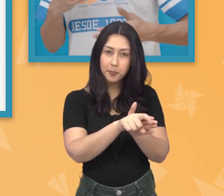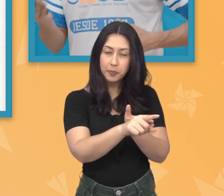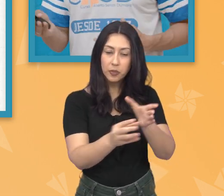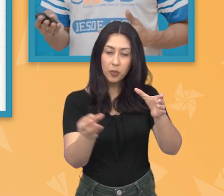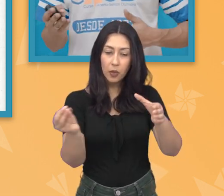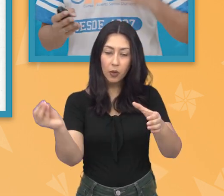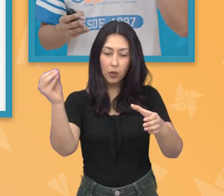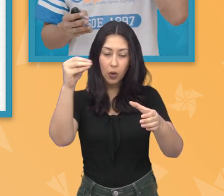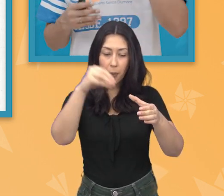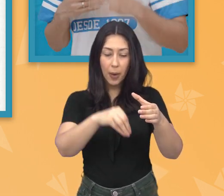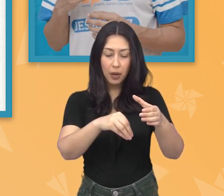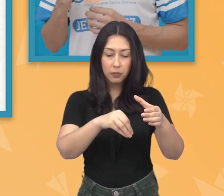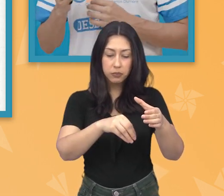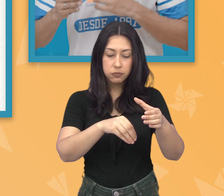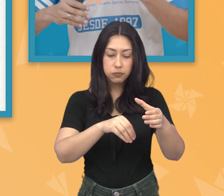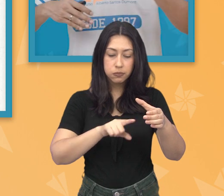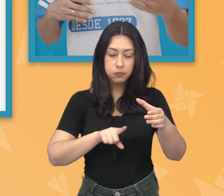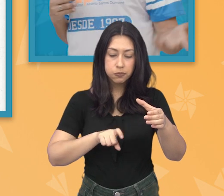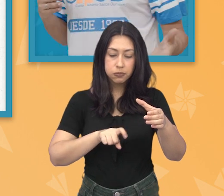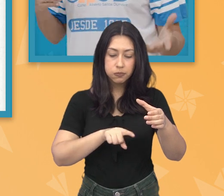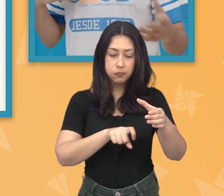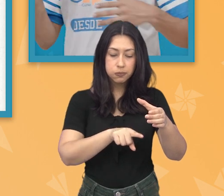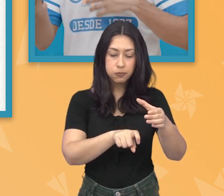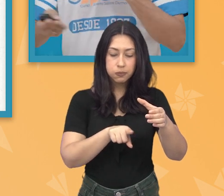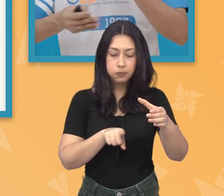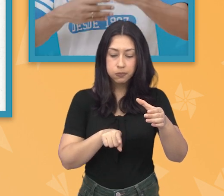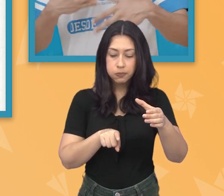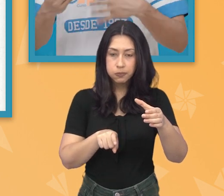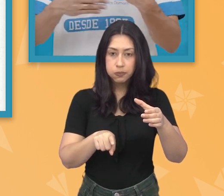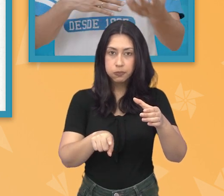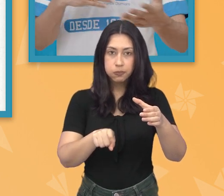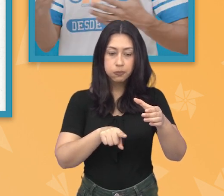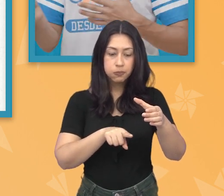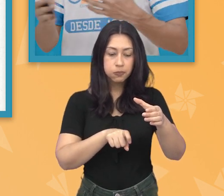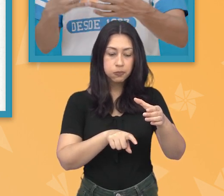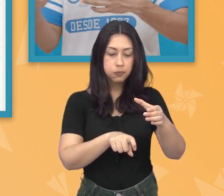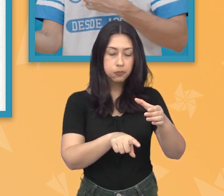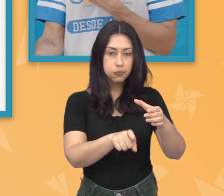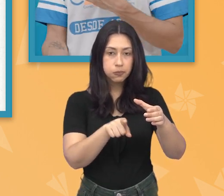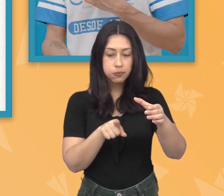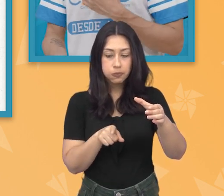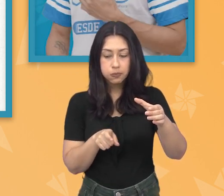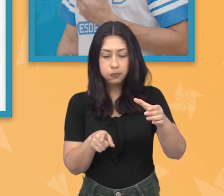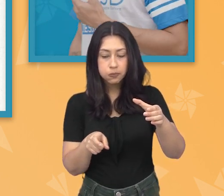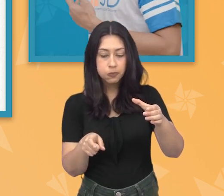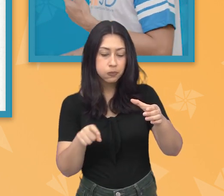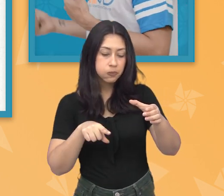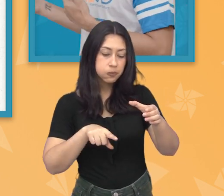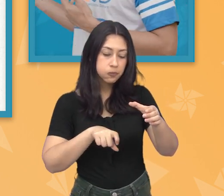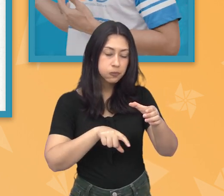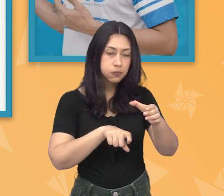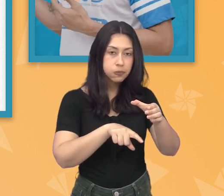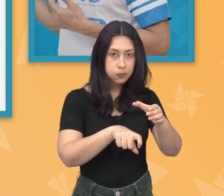micro-organismos presentes ali, né? Apesar de parecer um ambiente inóspito, o esgoto, existem muitos micro-organismos envolvidos ali.